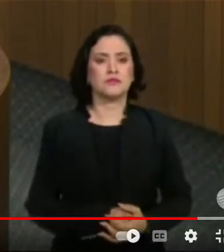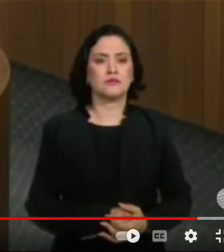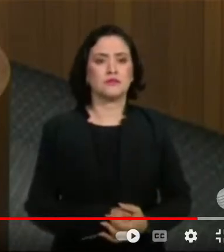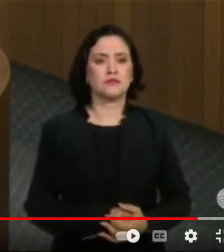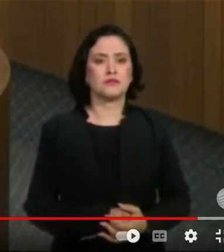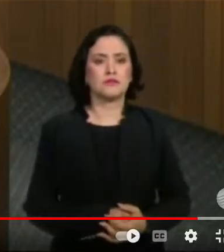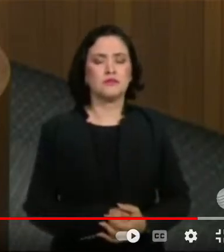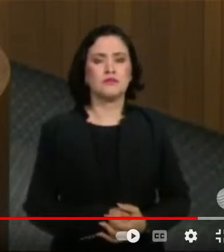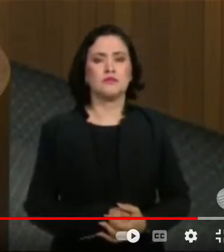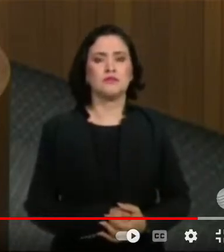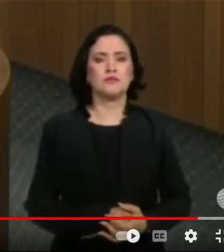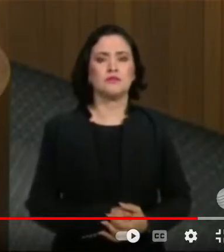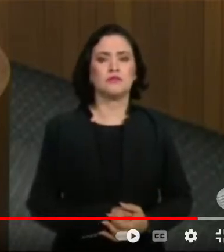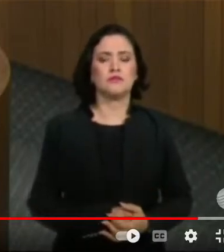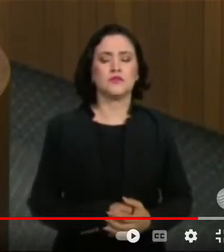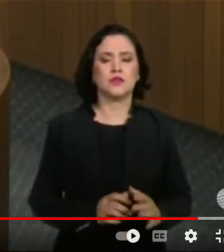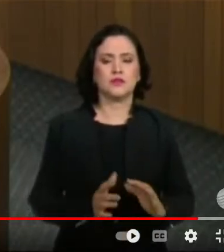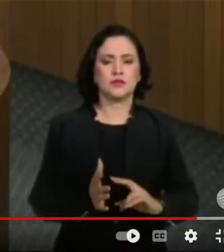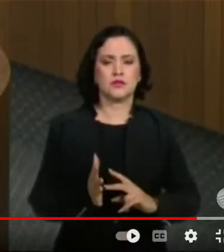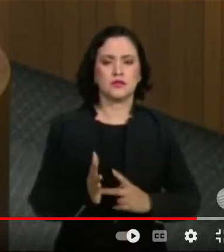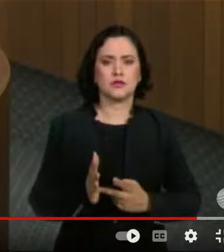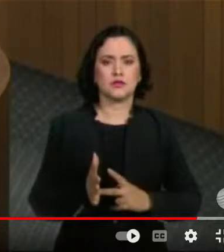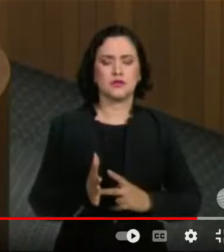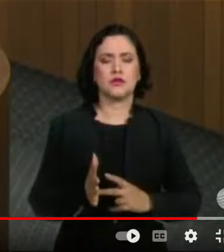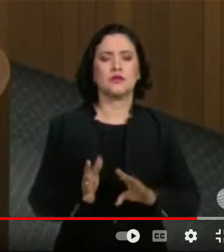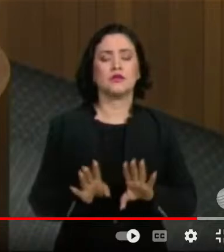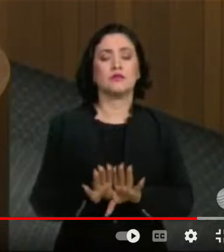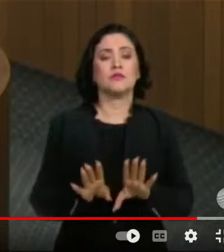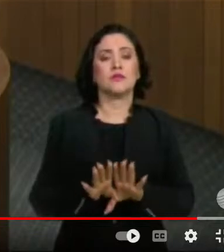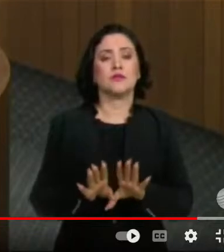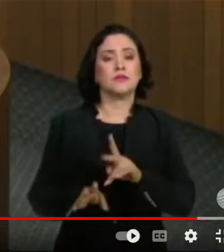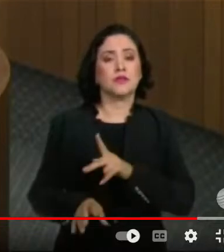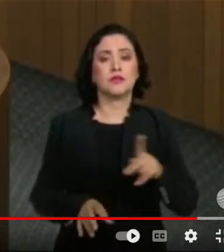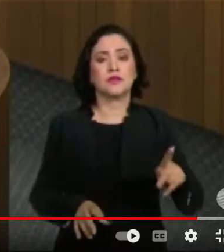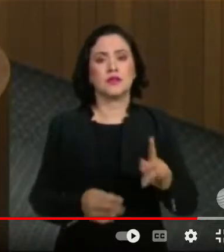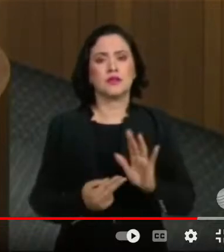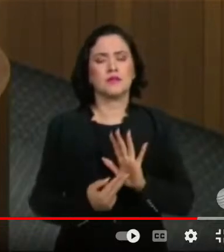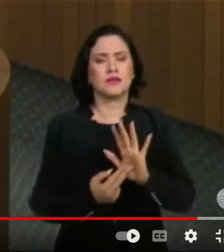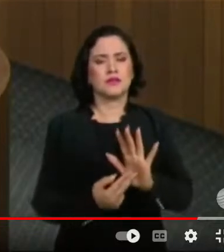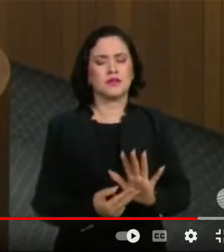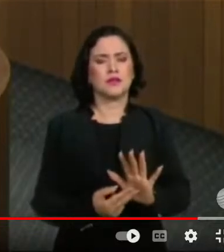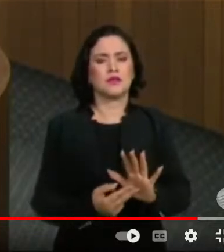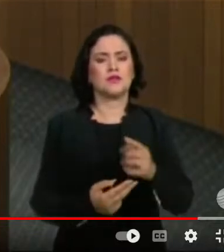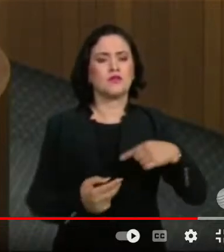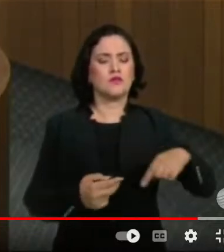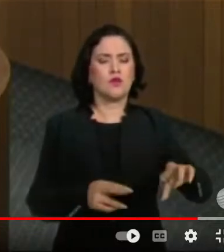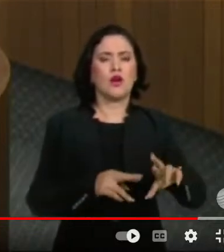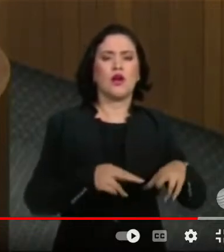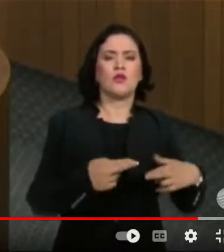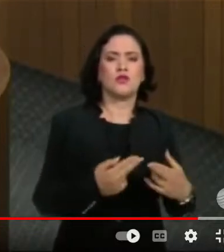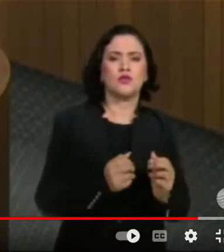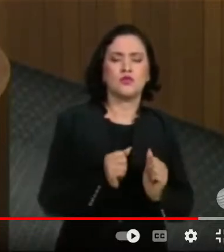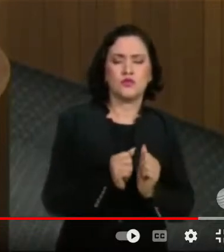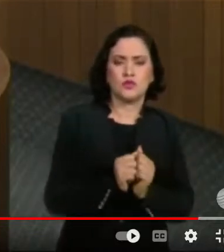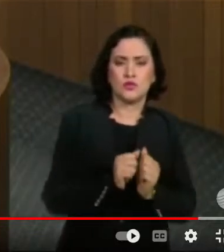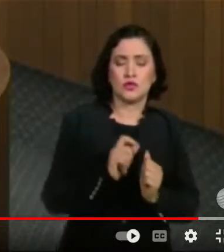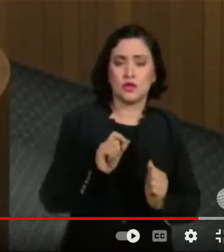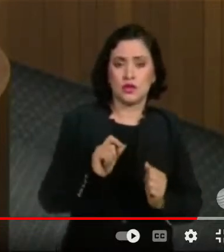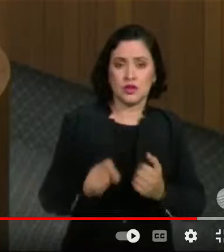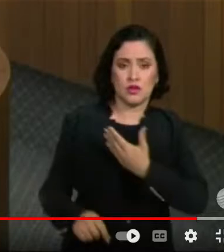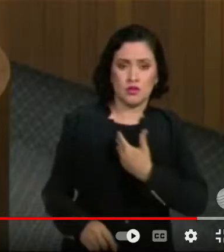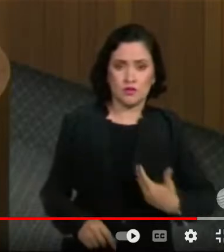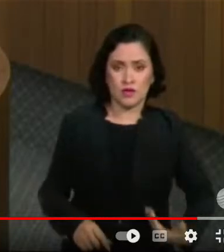presidente e outros representantes, tiveram nessa reunião conjunta, onde o governador